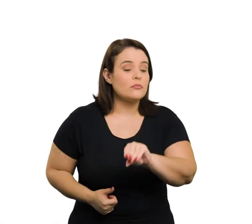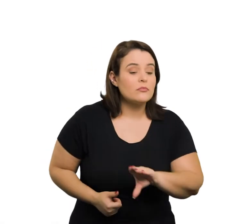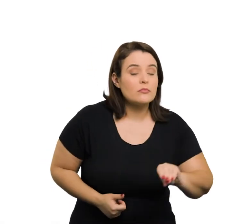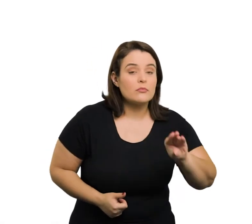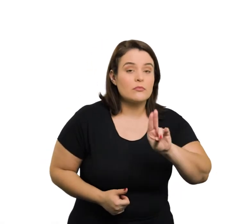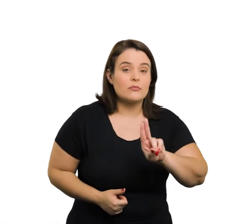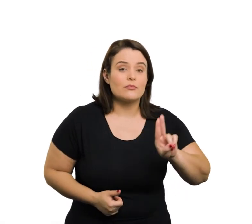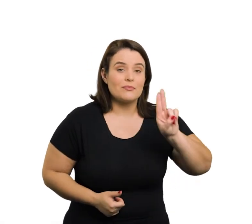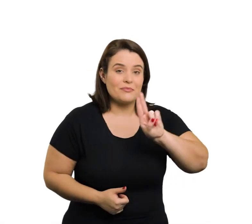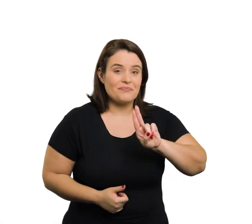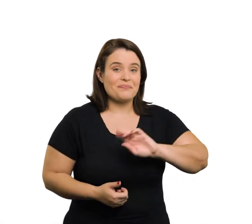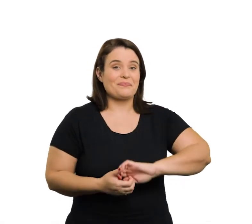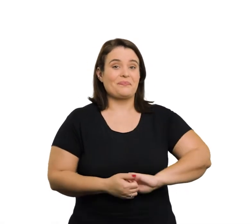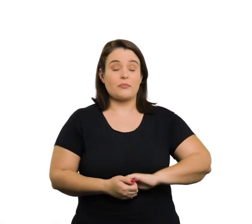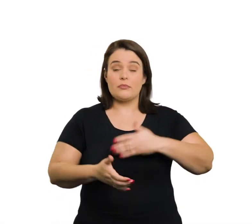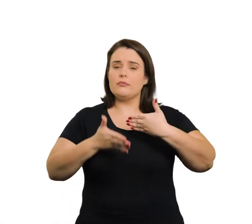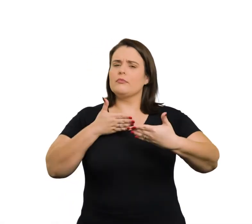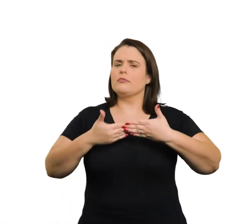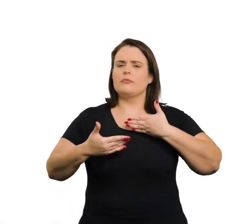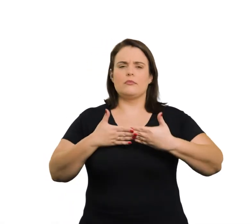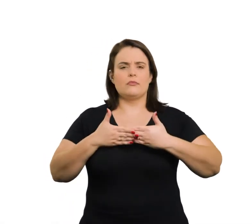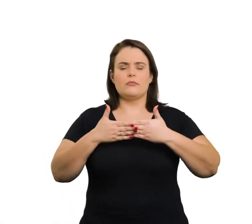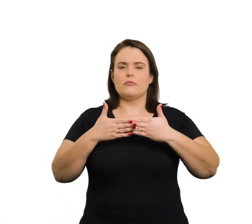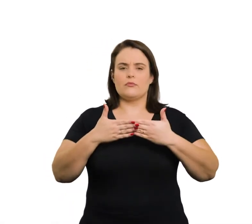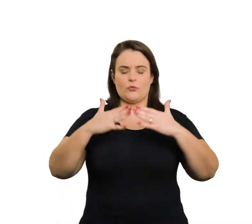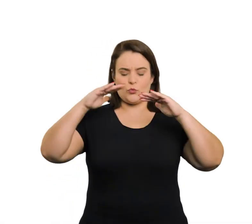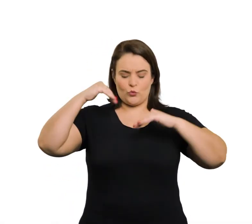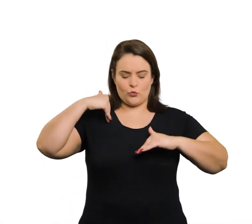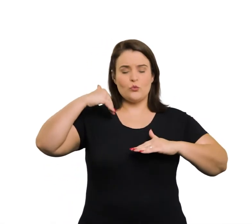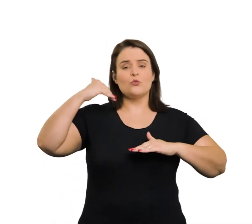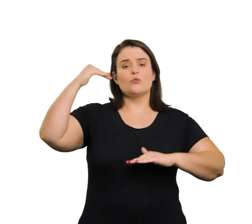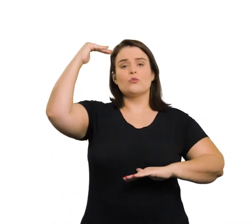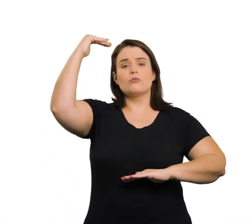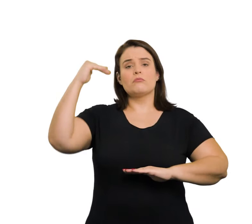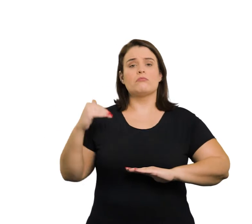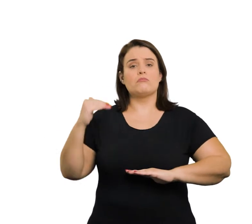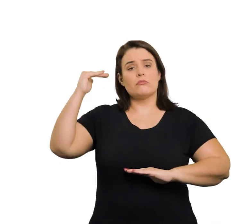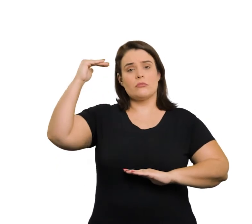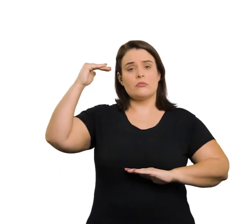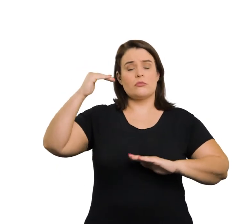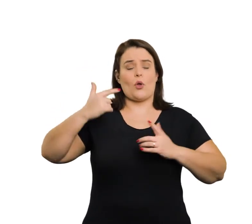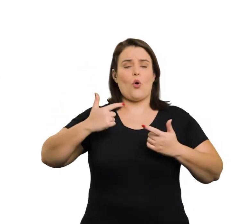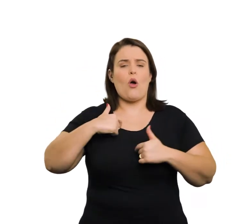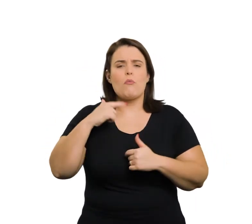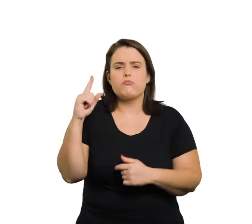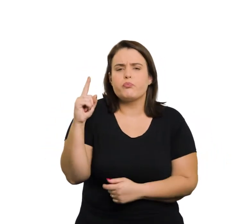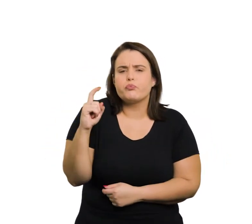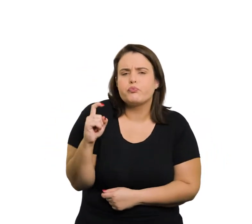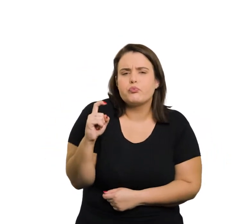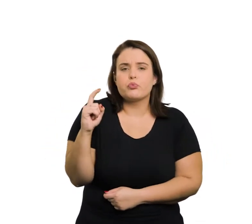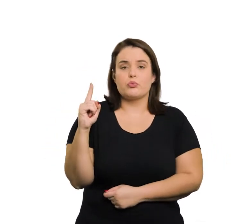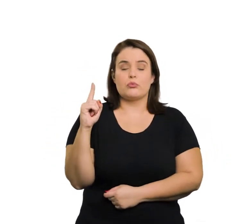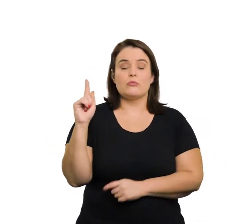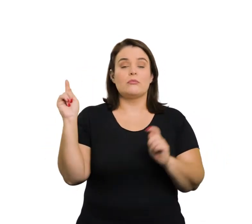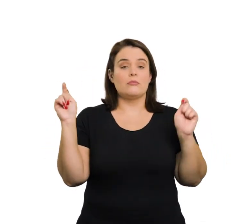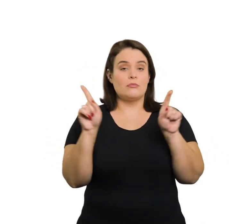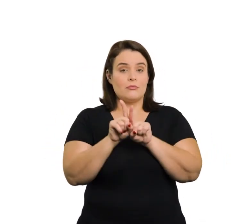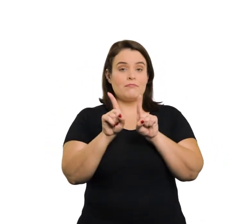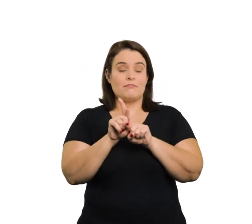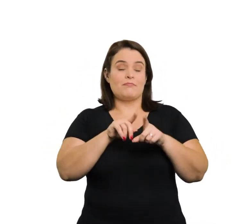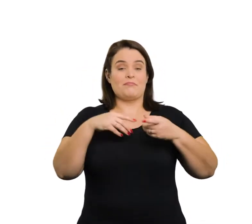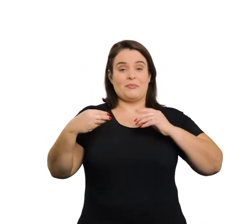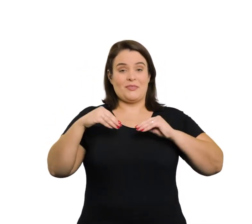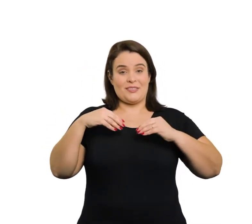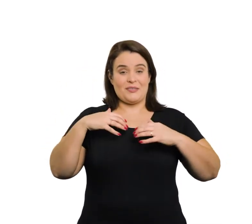para aproximação, alcance, manipulação e uso, independentemente de tamanho de corpo,